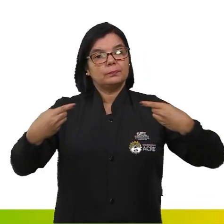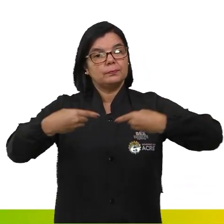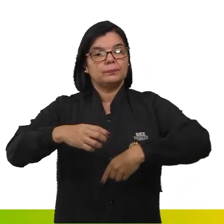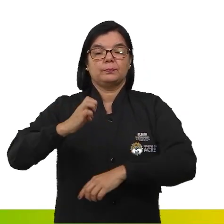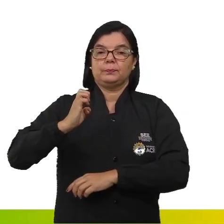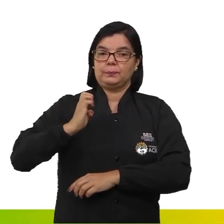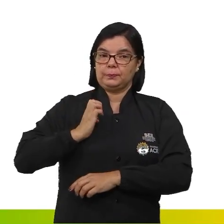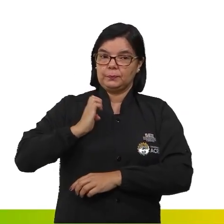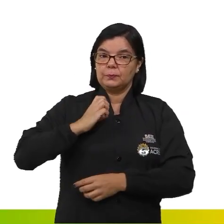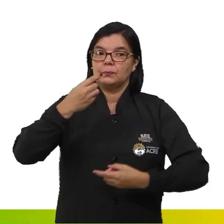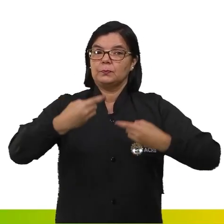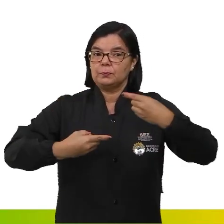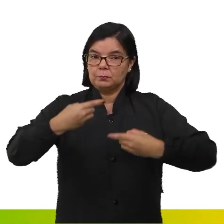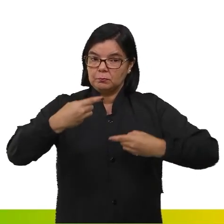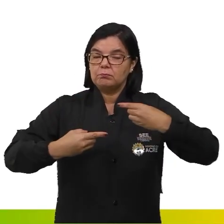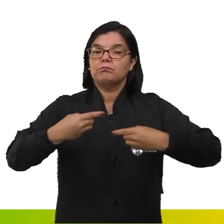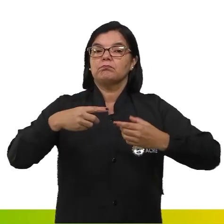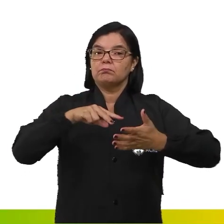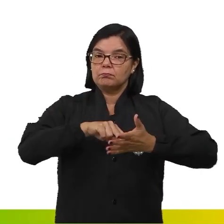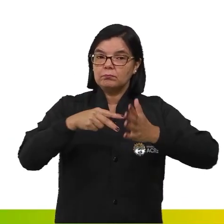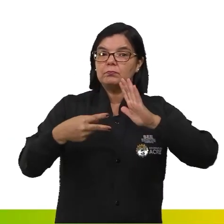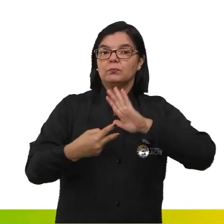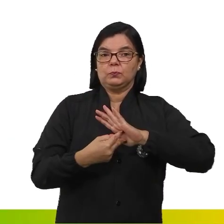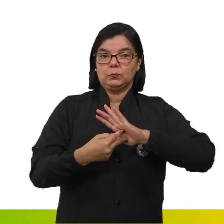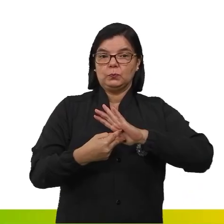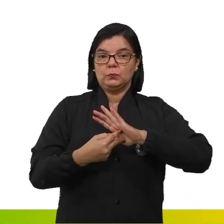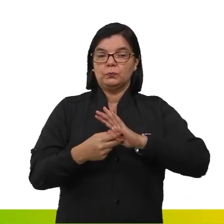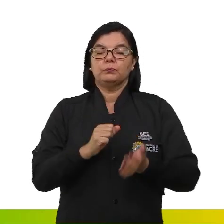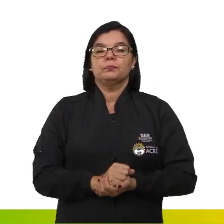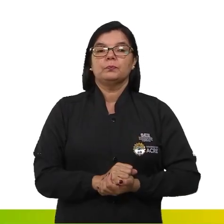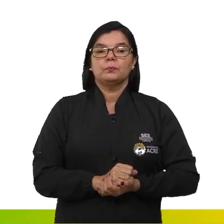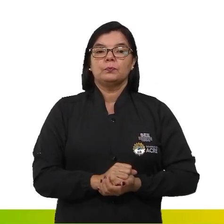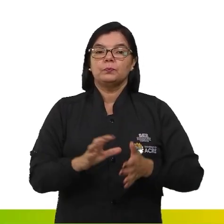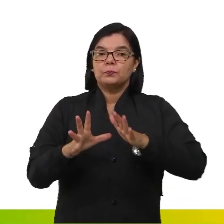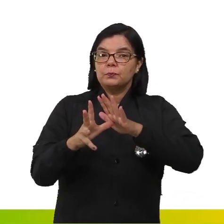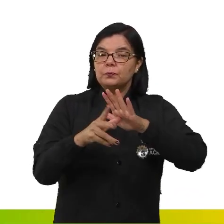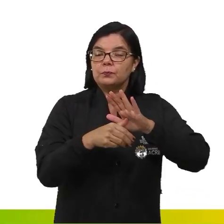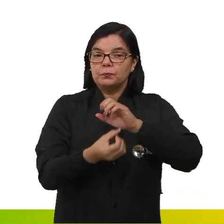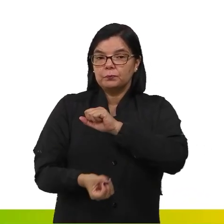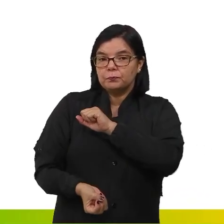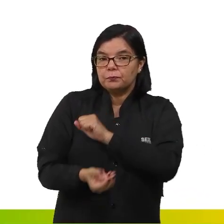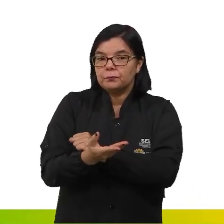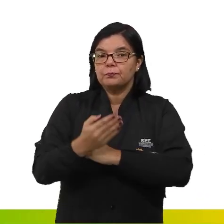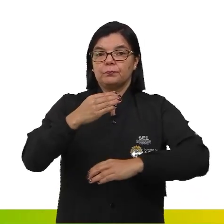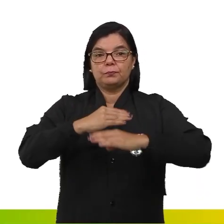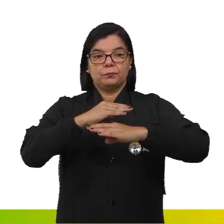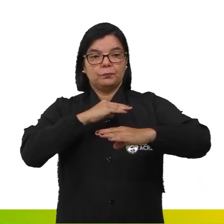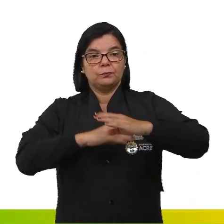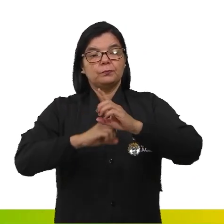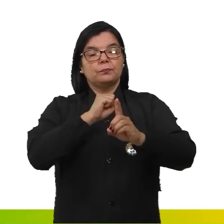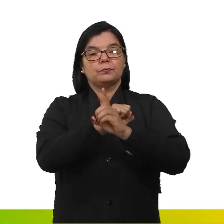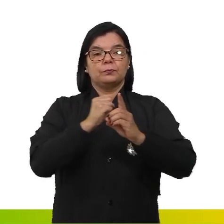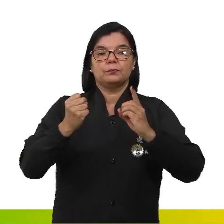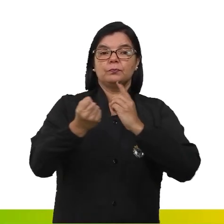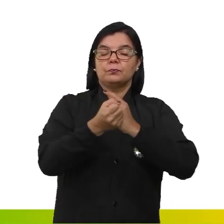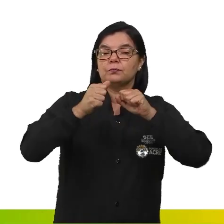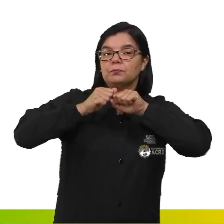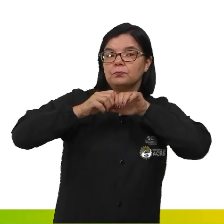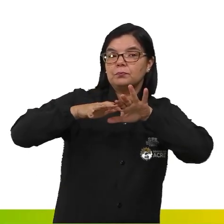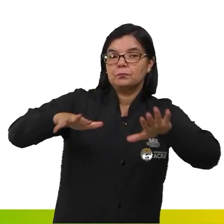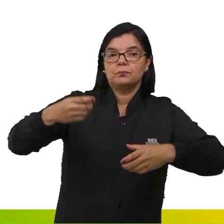enfrenta desafios éticos e políticos significativos, com questões como corrupção, desigualdade social